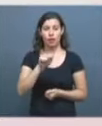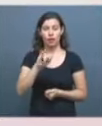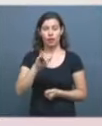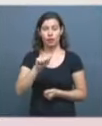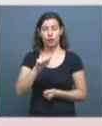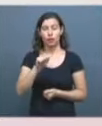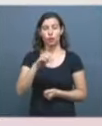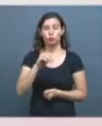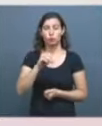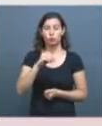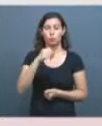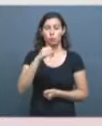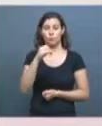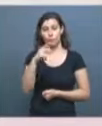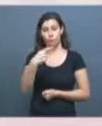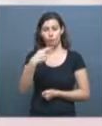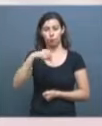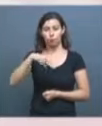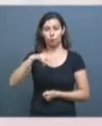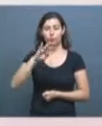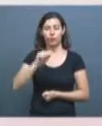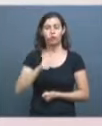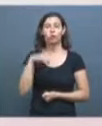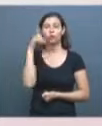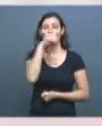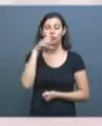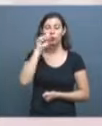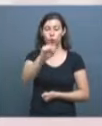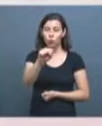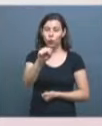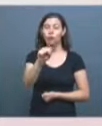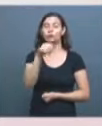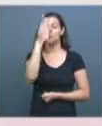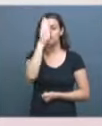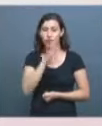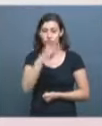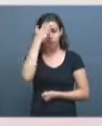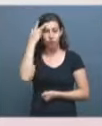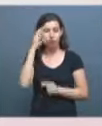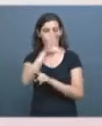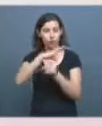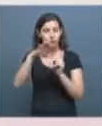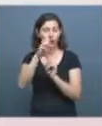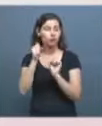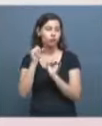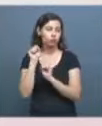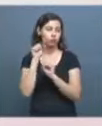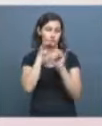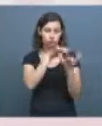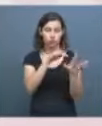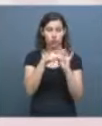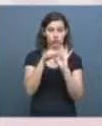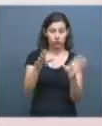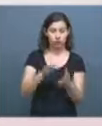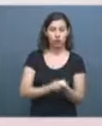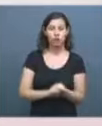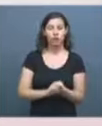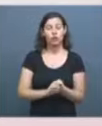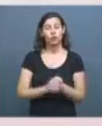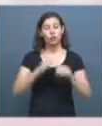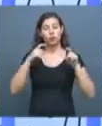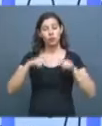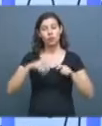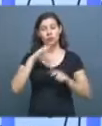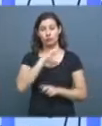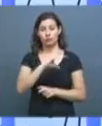dia 8, e é gratuito e aberto também à comunidade. Começa a partir das 6 horas da tarde no espaço de convivência do